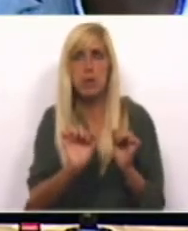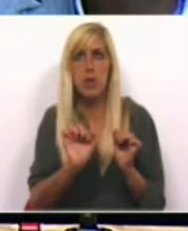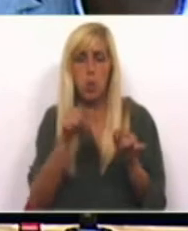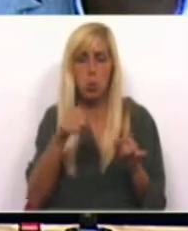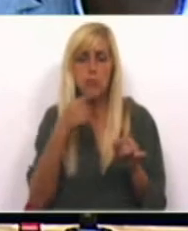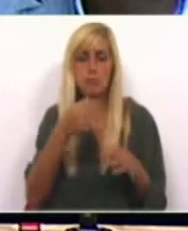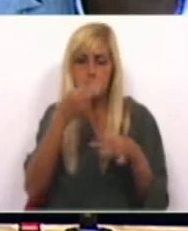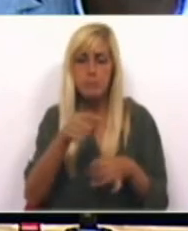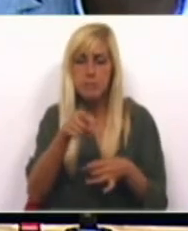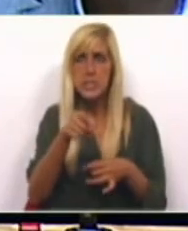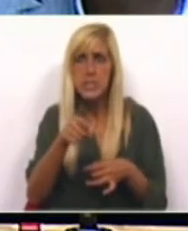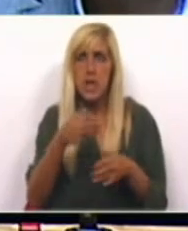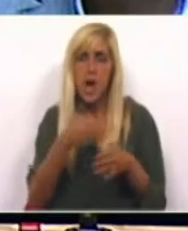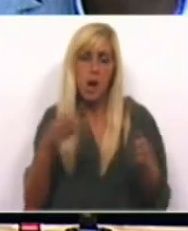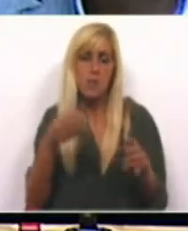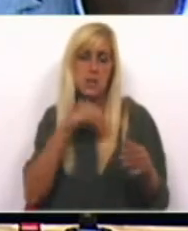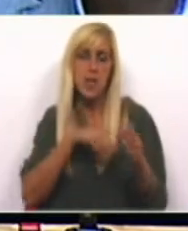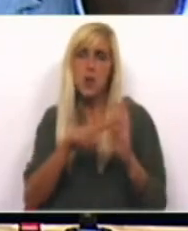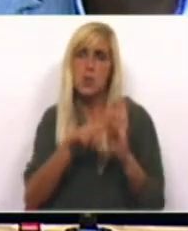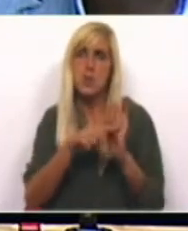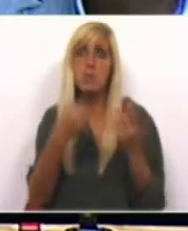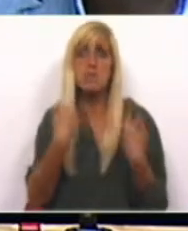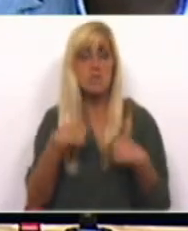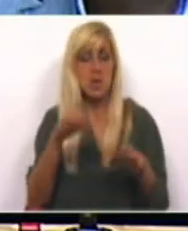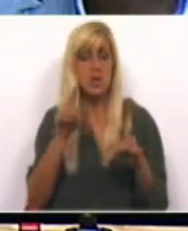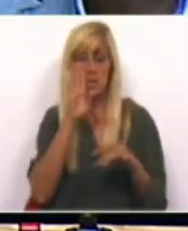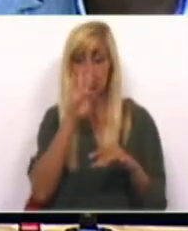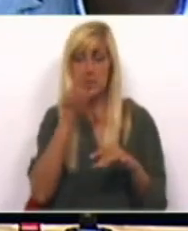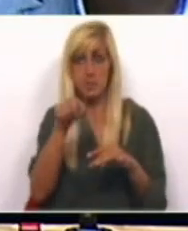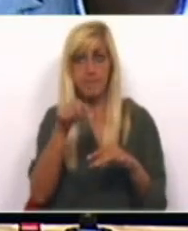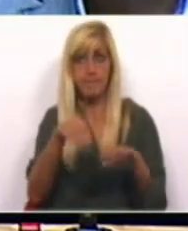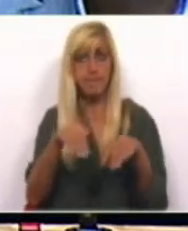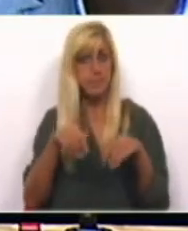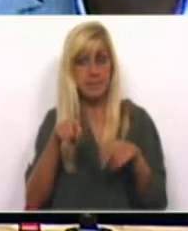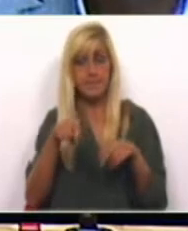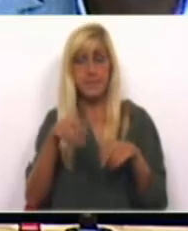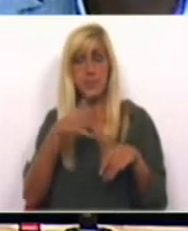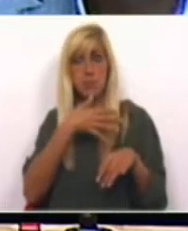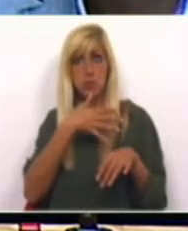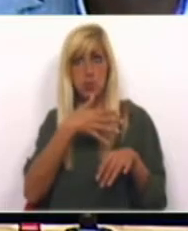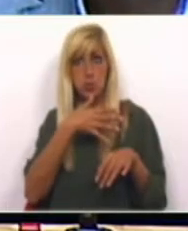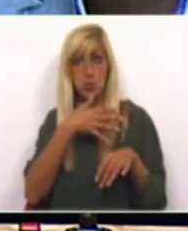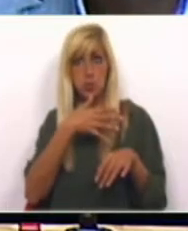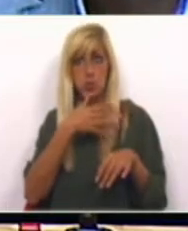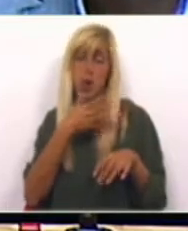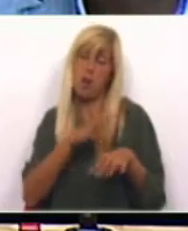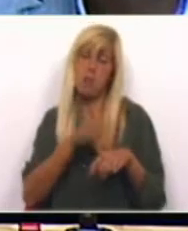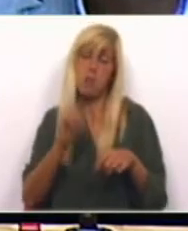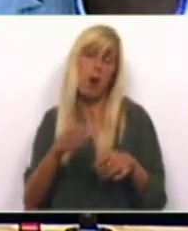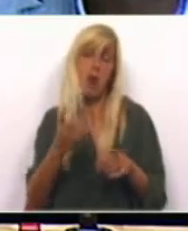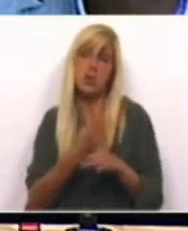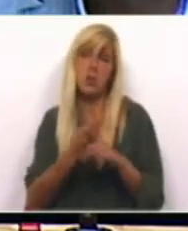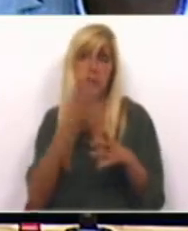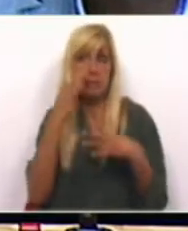hoje confirmará, ao aumento do salário mínimo, mas se há uma retração neste discurso é por uma razão simples, é que as teorias